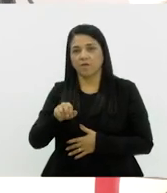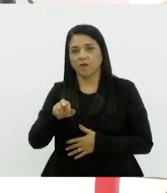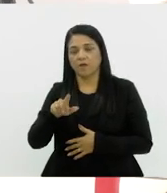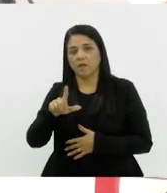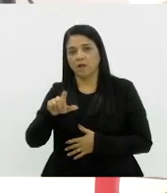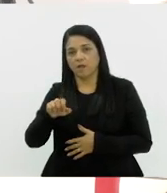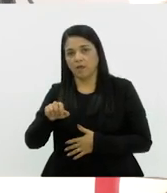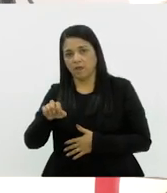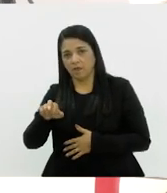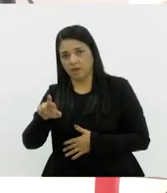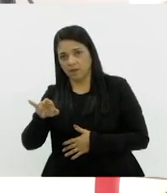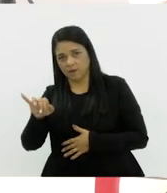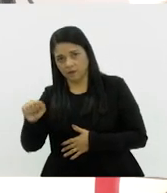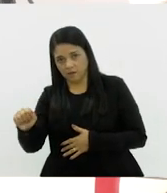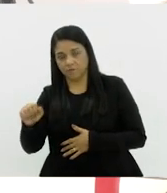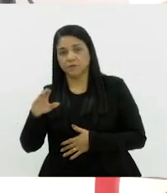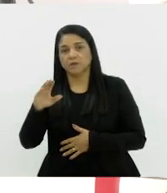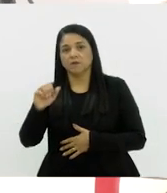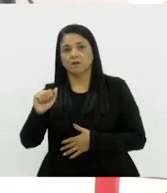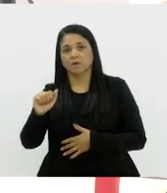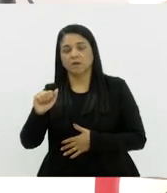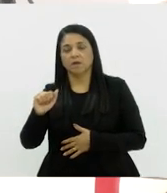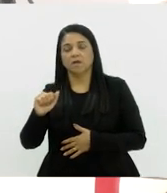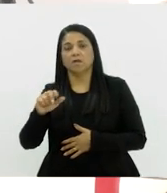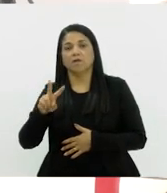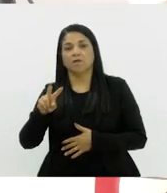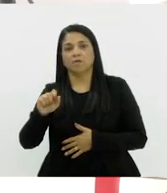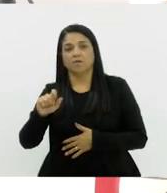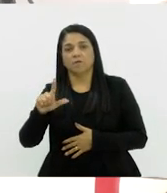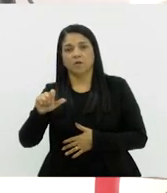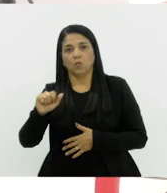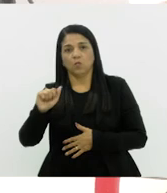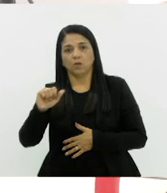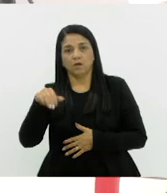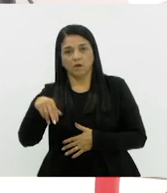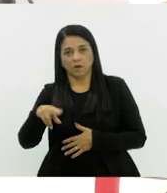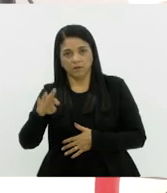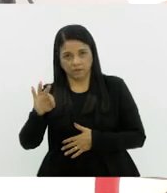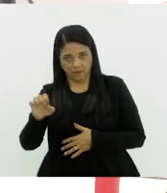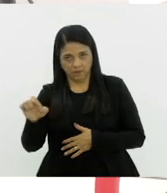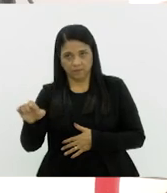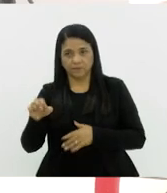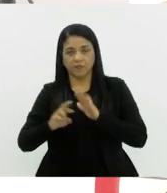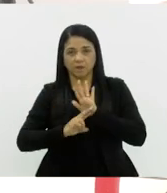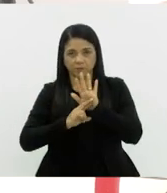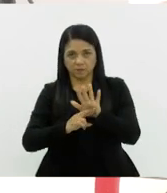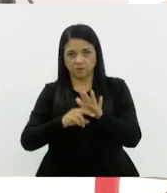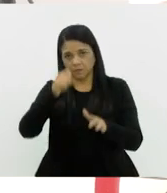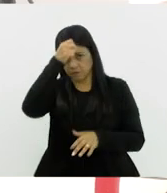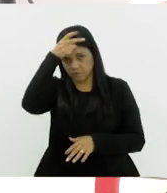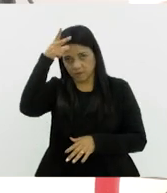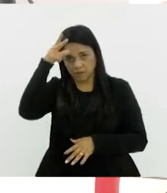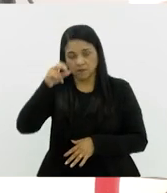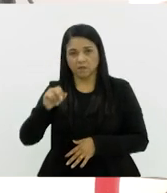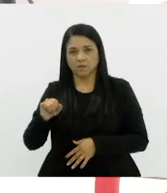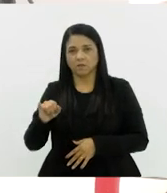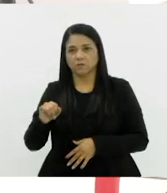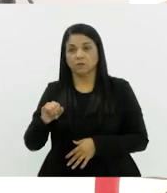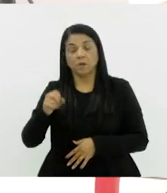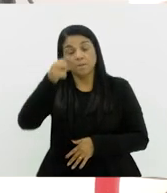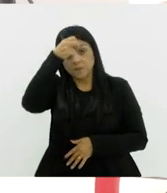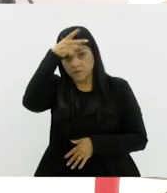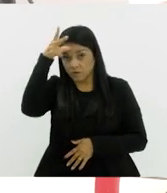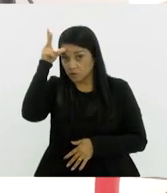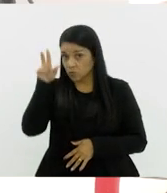Oliveira Cavalcante. Onde é que está? Da Prefeitura. Da Prefeitura. Da SMAC. SMAC, né? Não, é